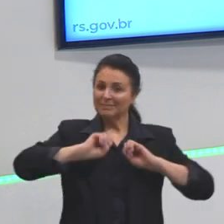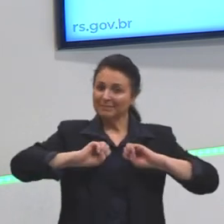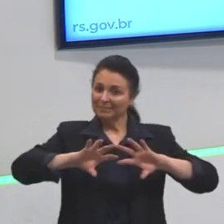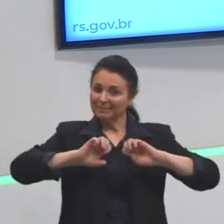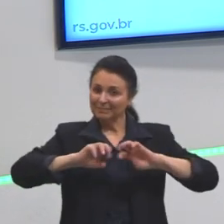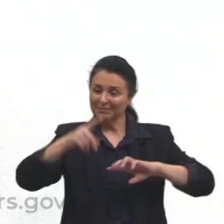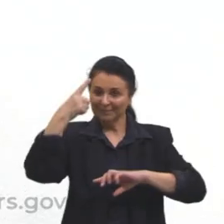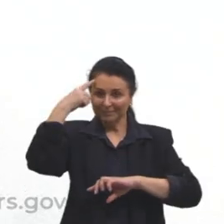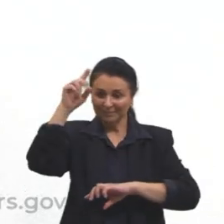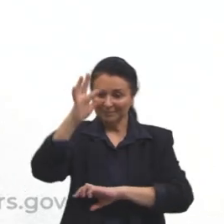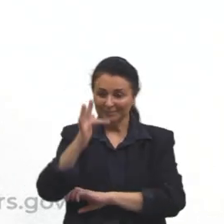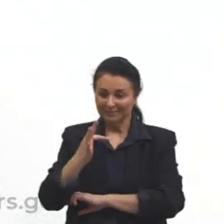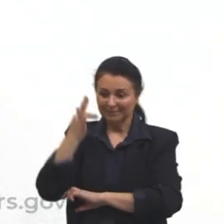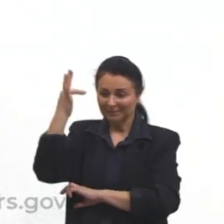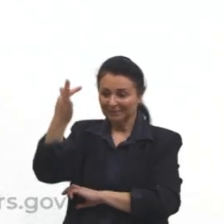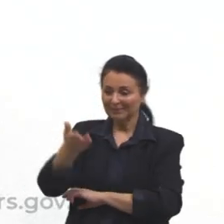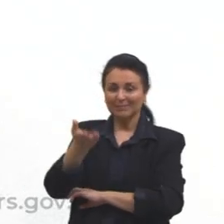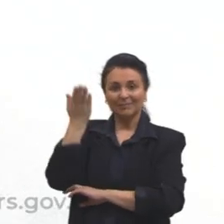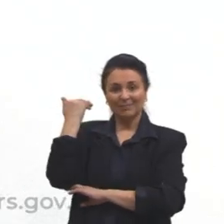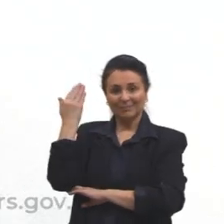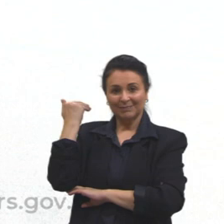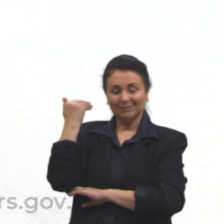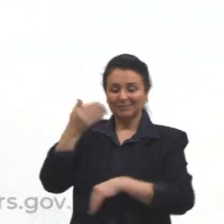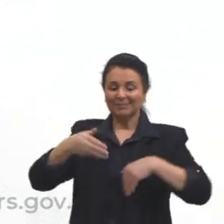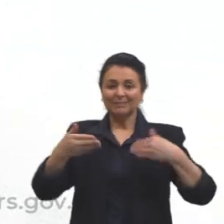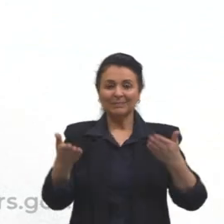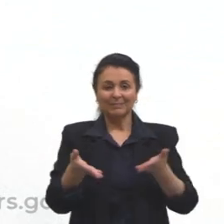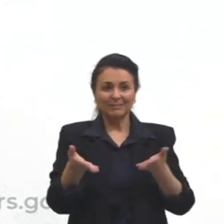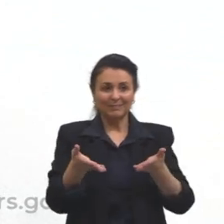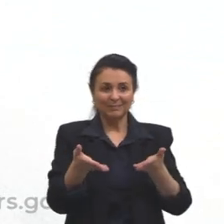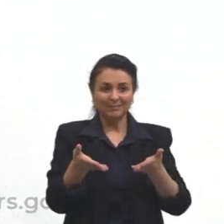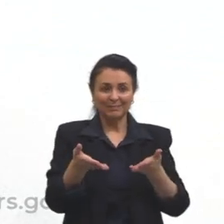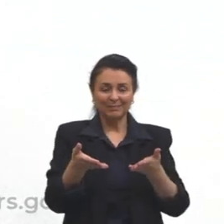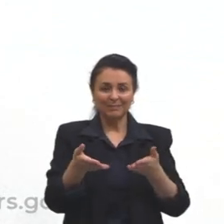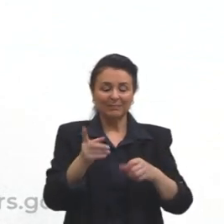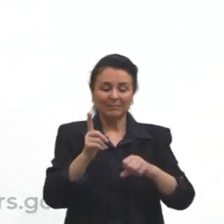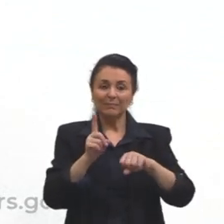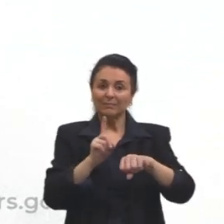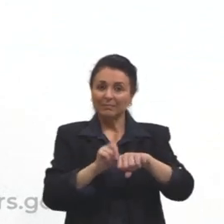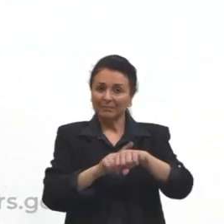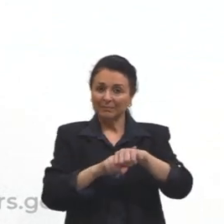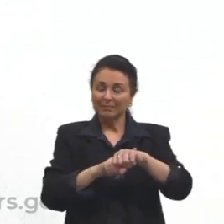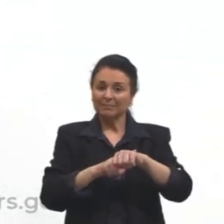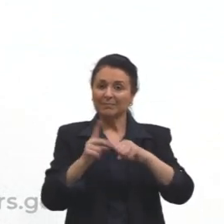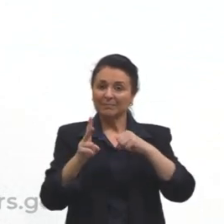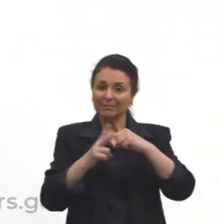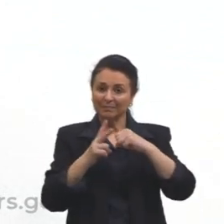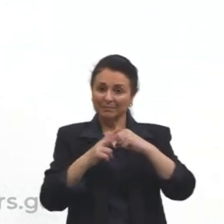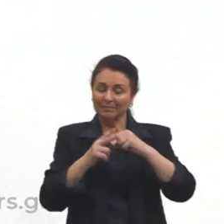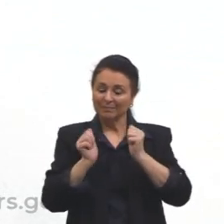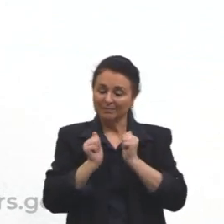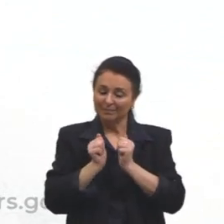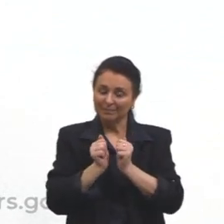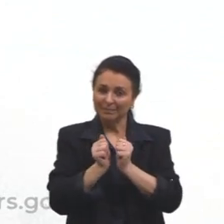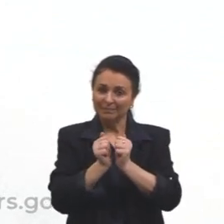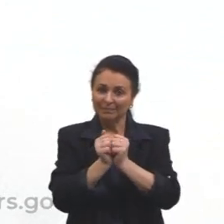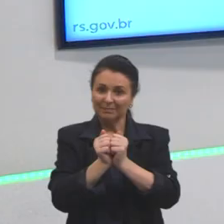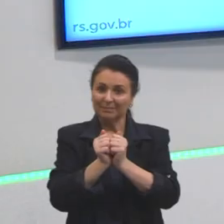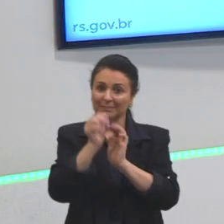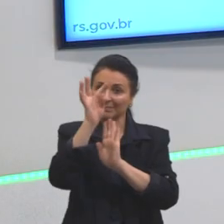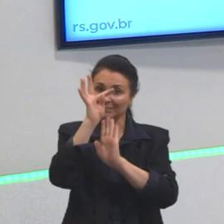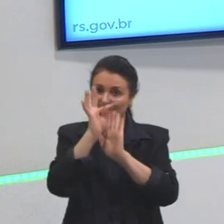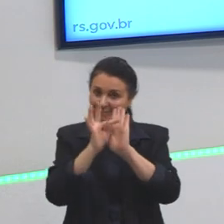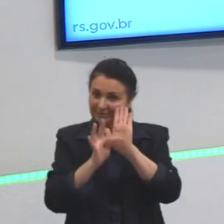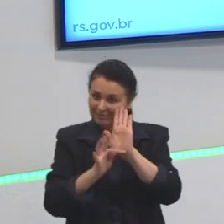ideias de futuro de passado de presente os tempos verbais que nos acompanham aí dentro dos